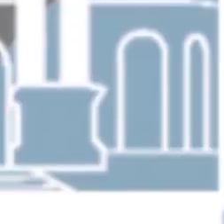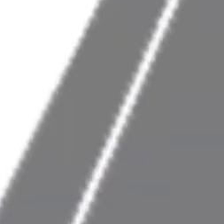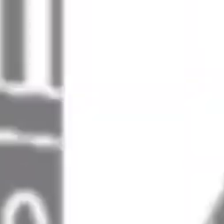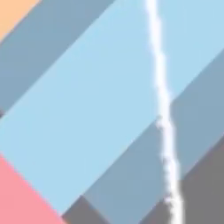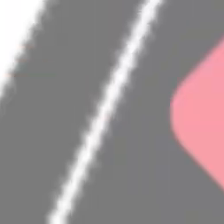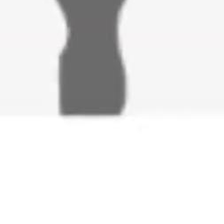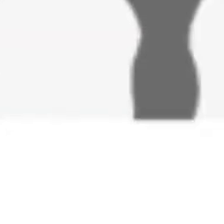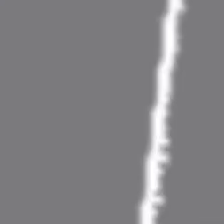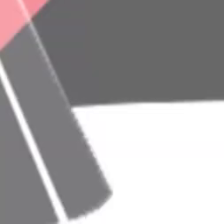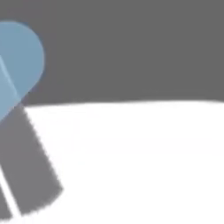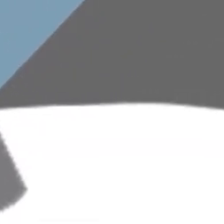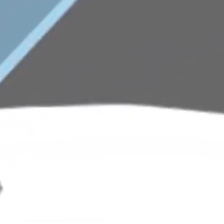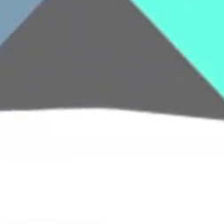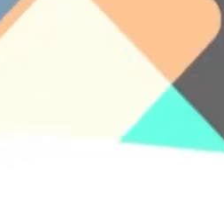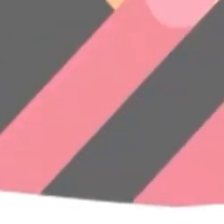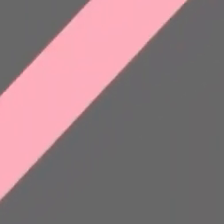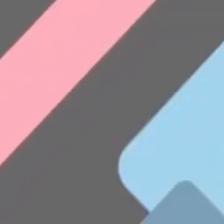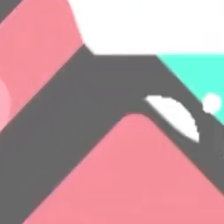G1